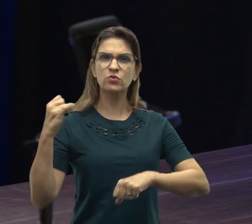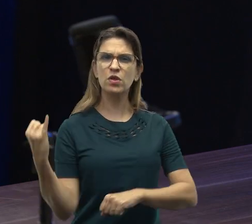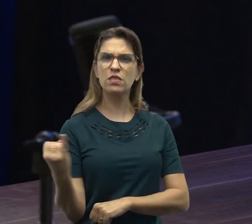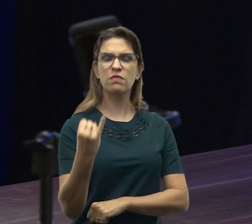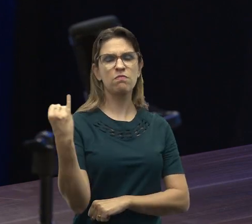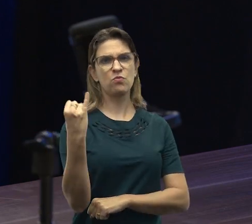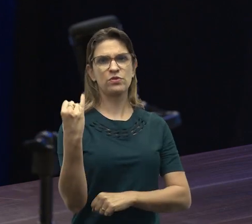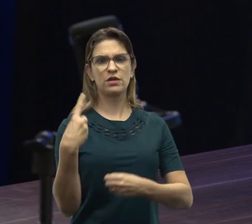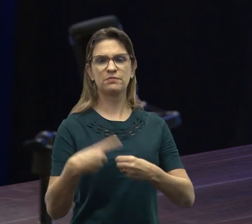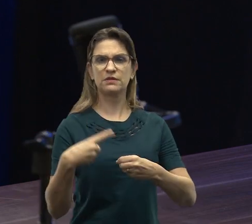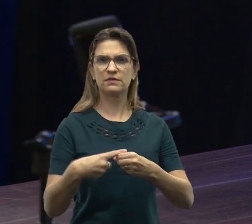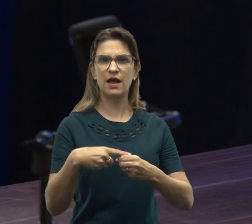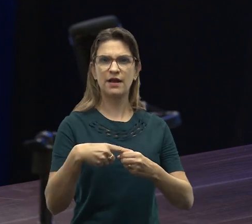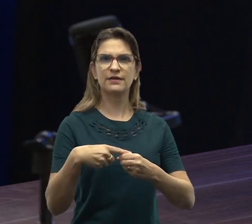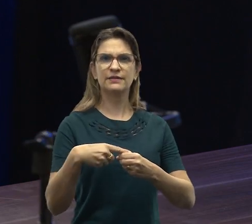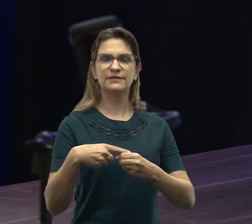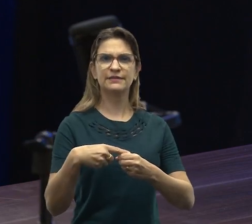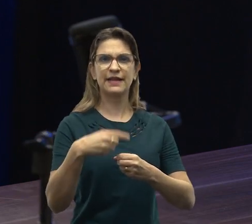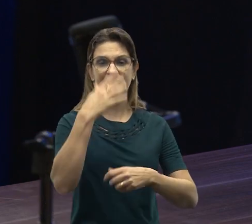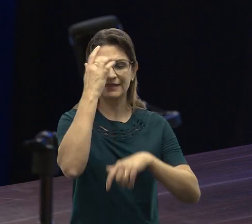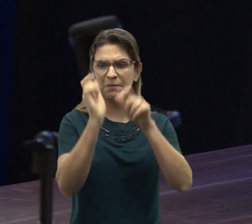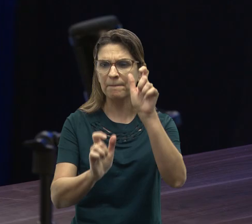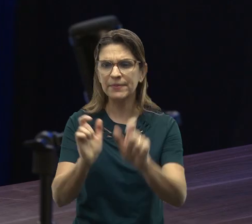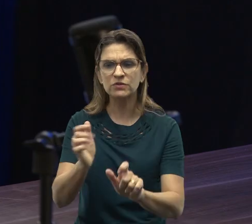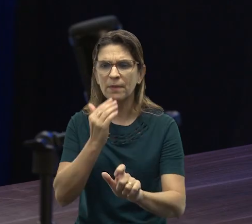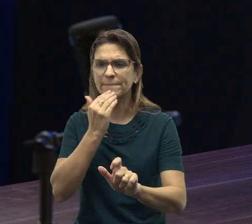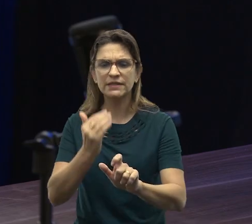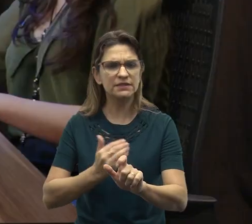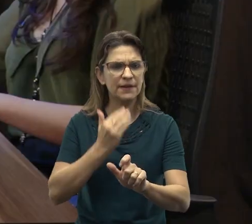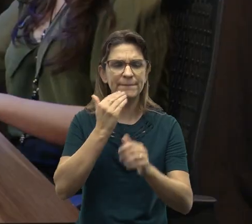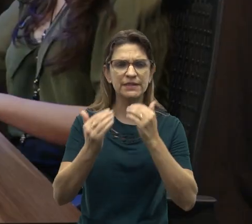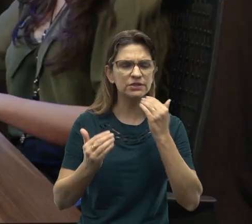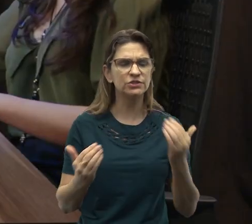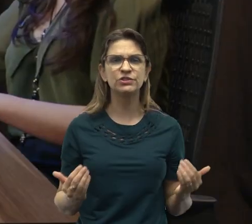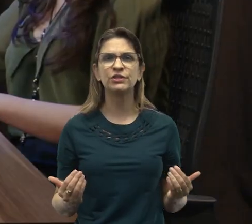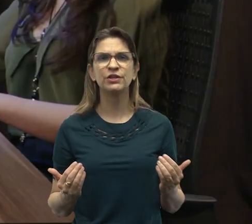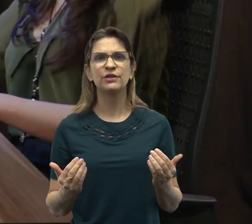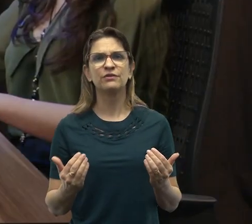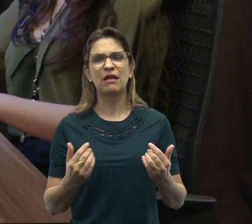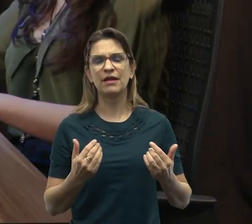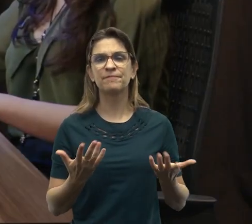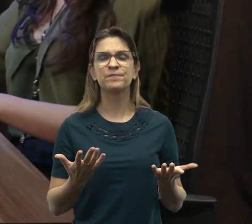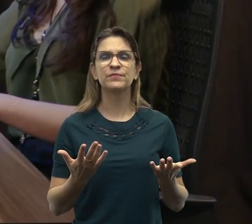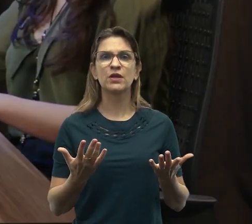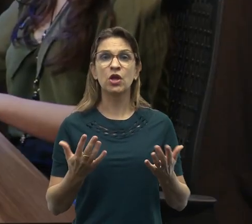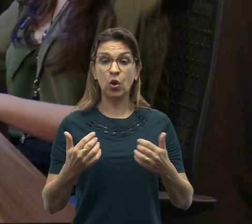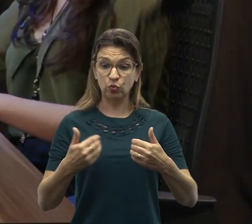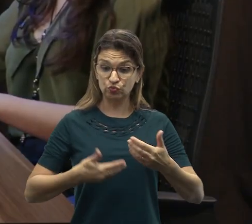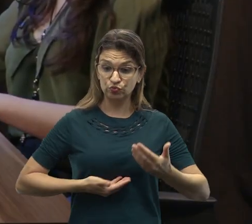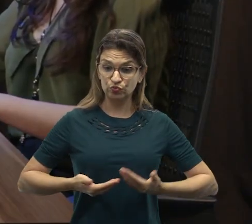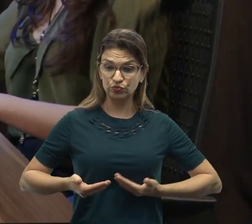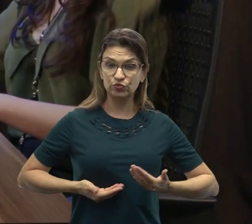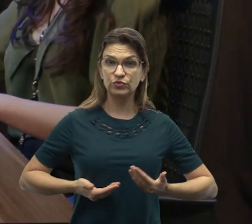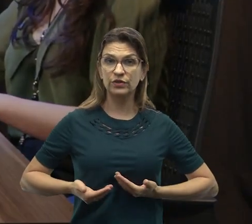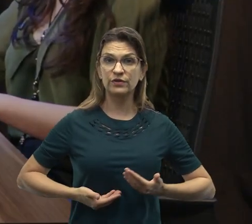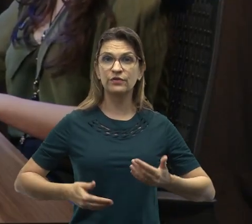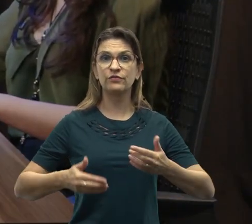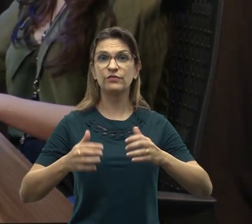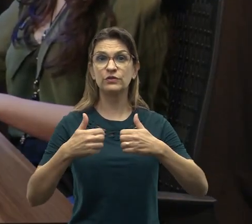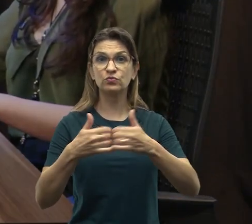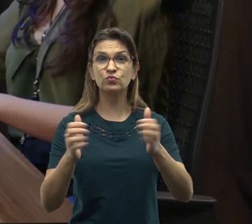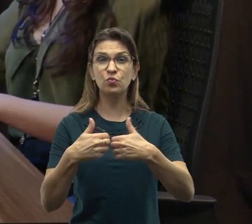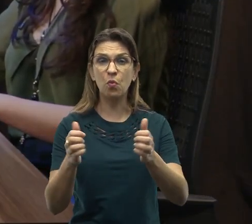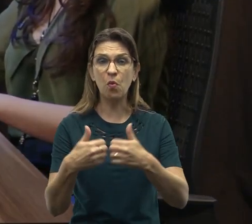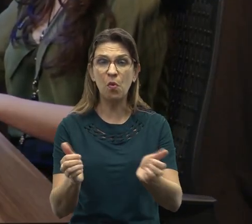da população pelo fato de nós termos hoje um serviço de transporte coletivo precarizado, né, que